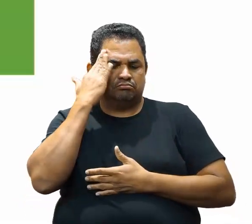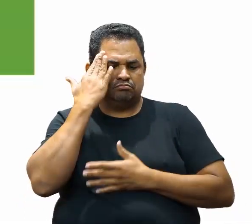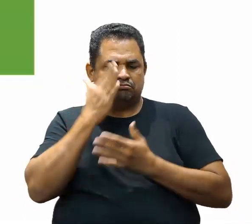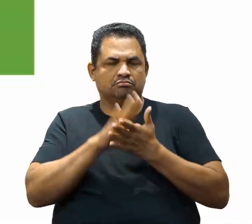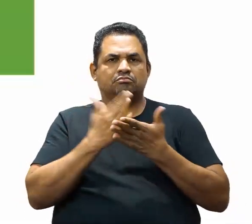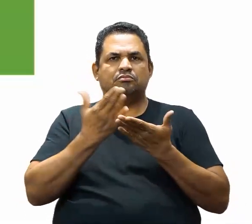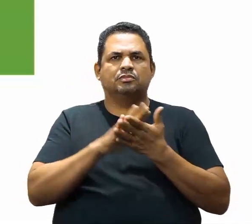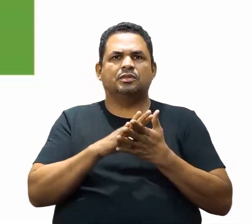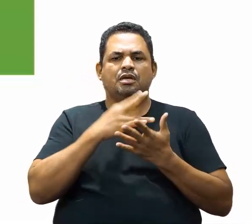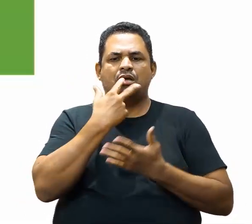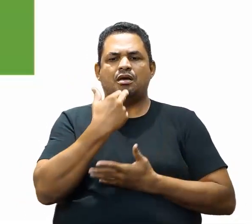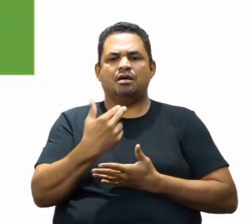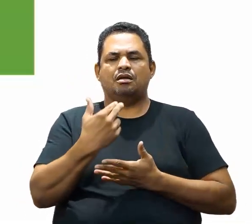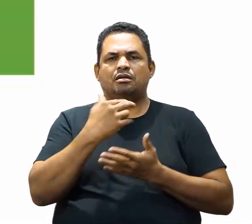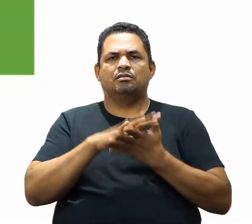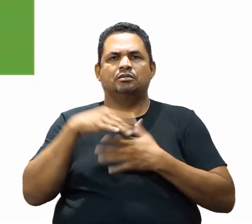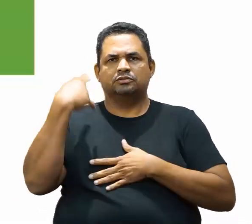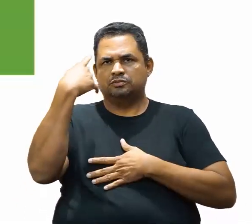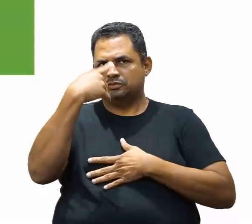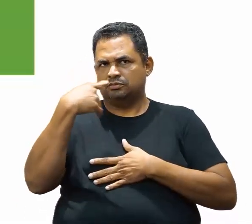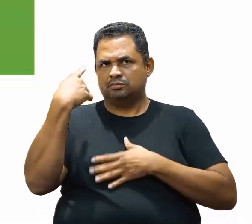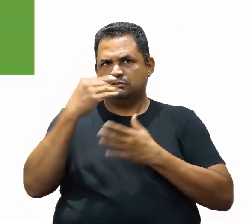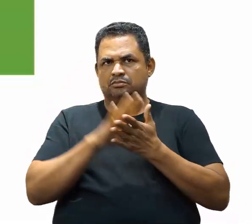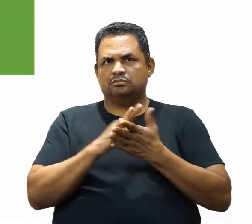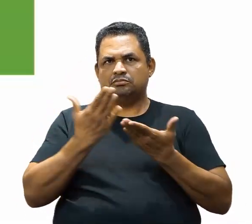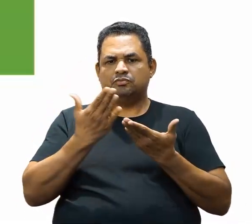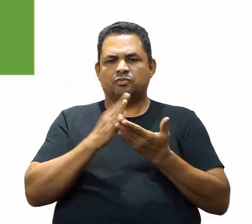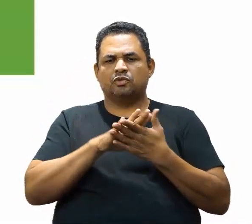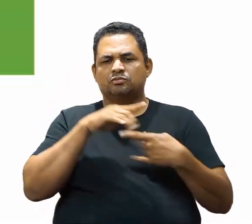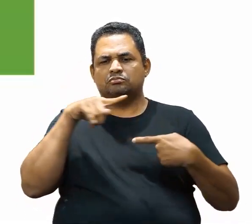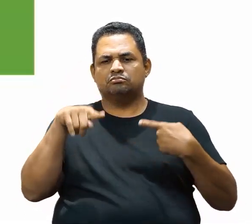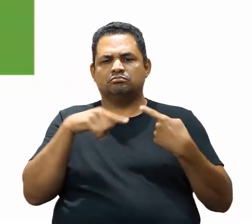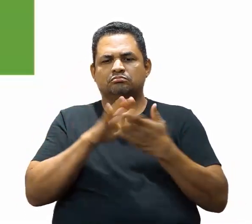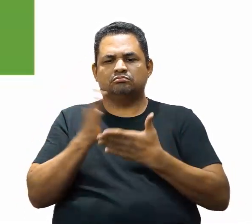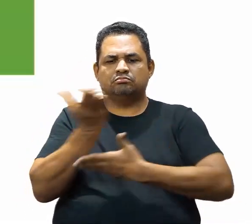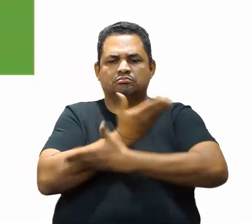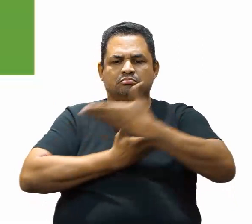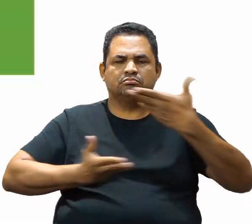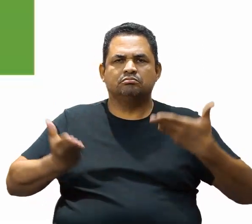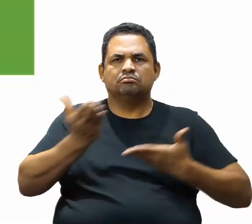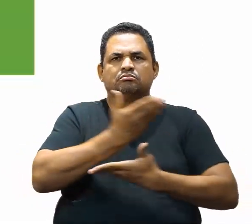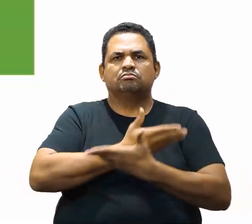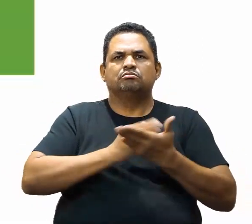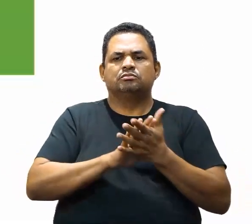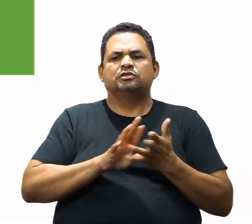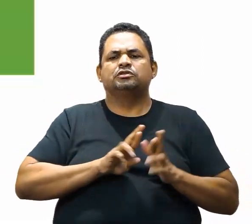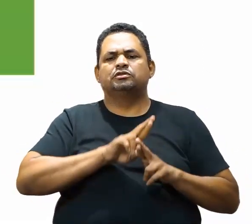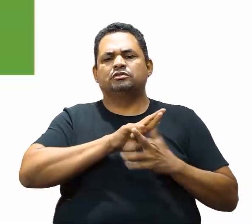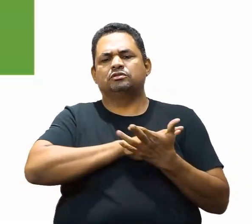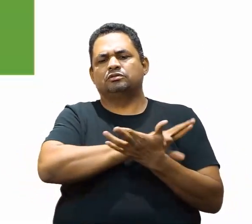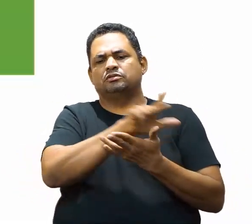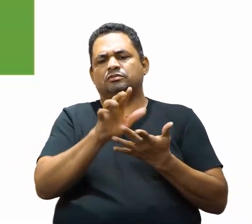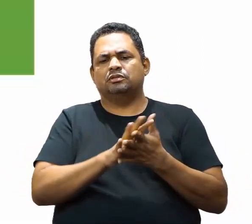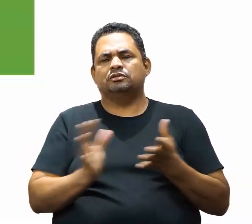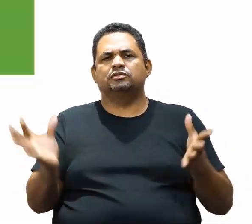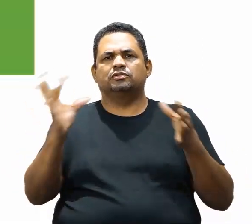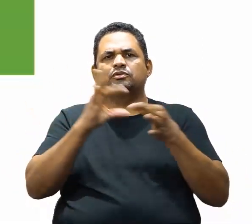a competência 2, como veículo de interação de vários contextos e necessidades